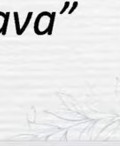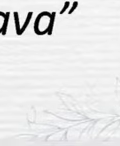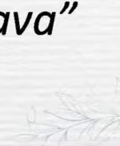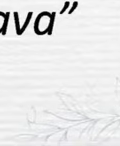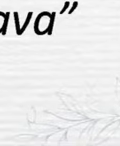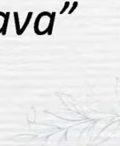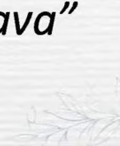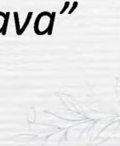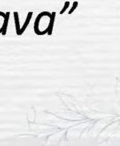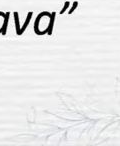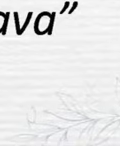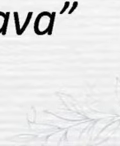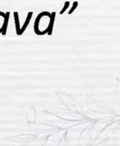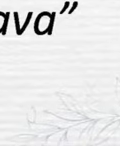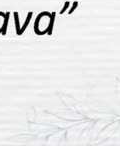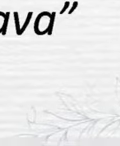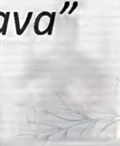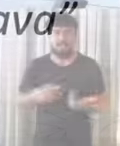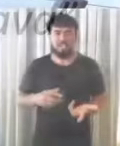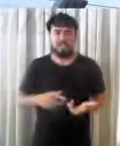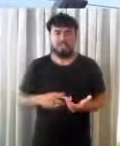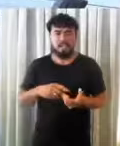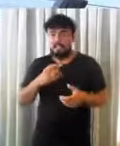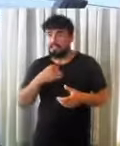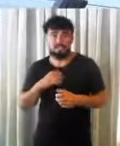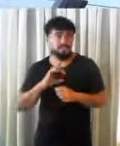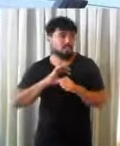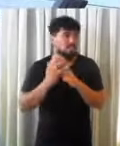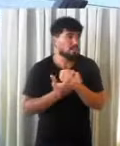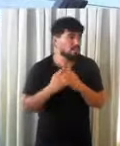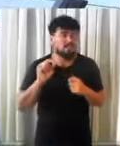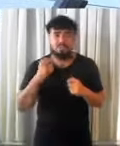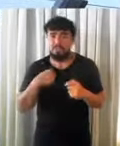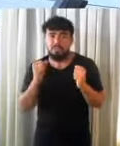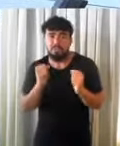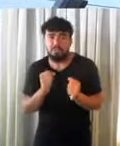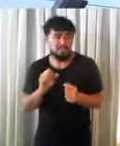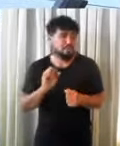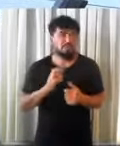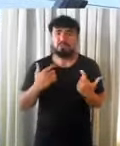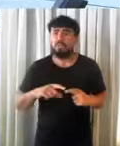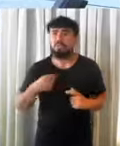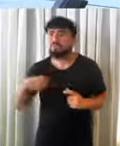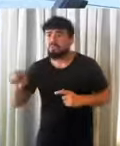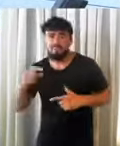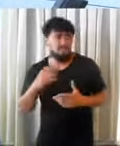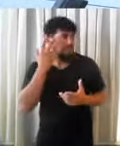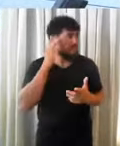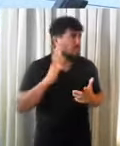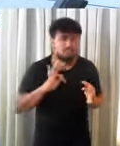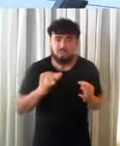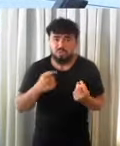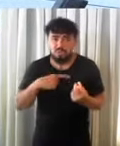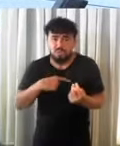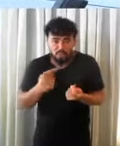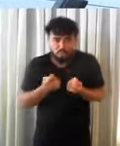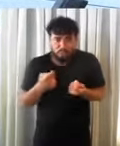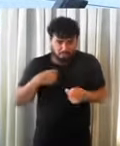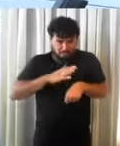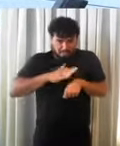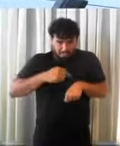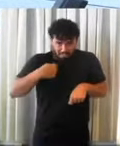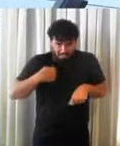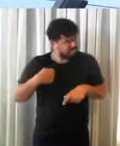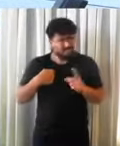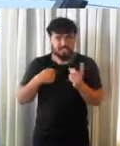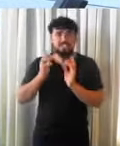você queremos fazer. Ai meu Deus, essa pandemia, o que é que eu posso fazer? O que é que eu vou? E a gente acha que tu está no nosso controle. Olha o que Jesus